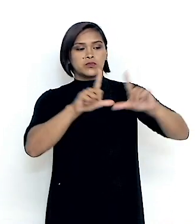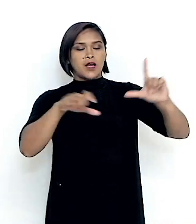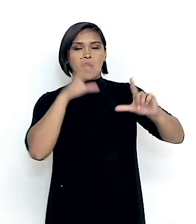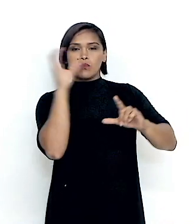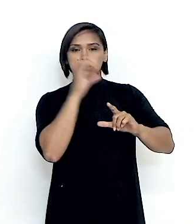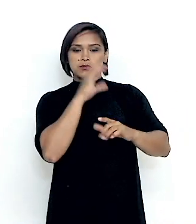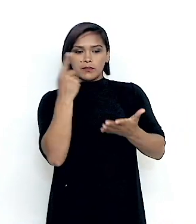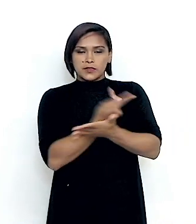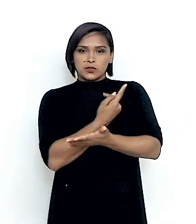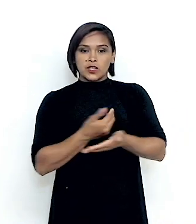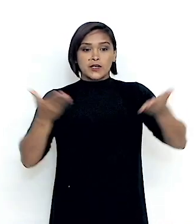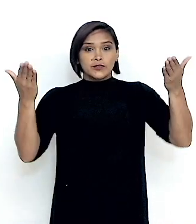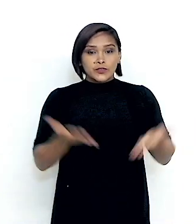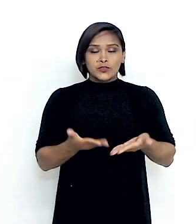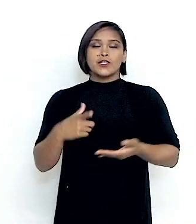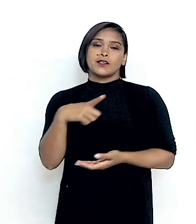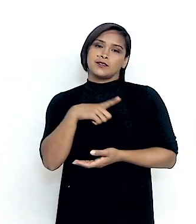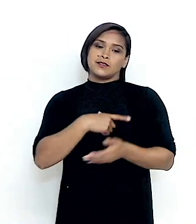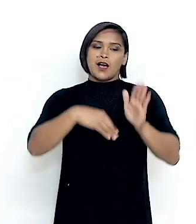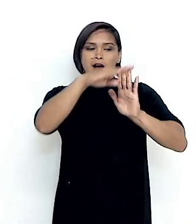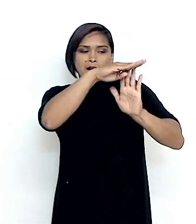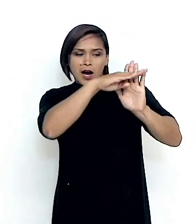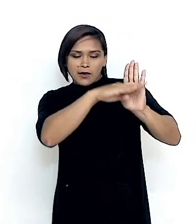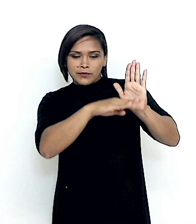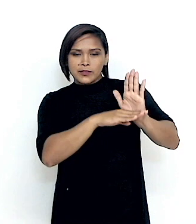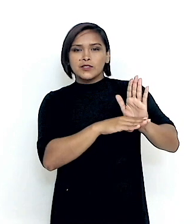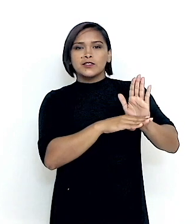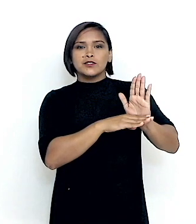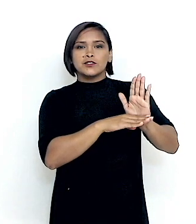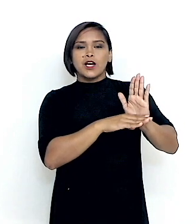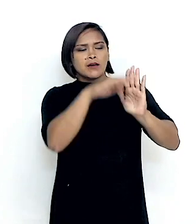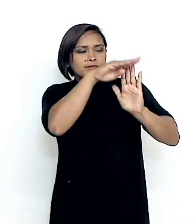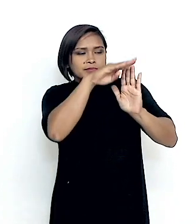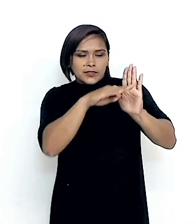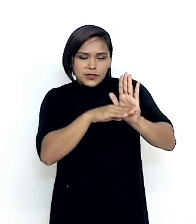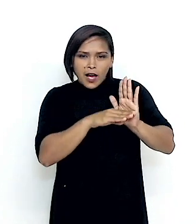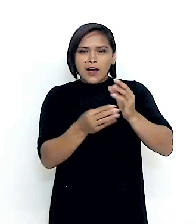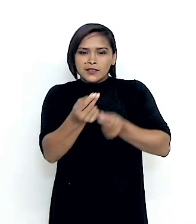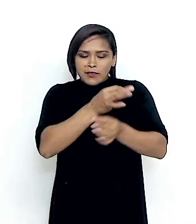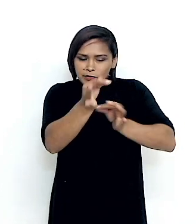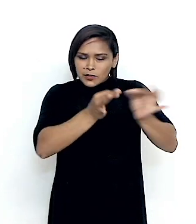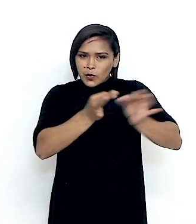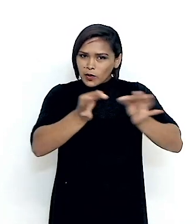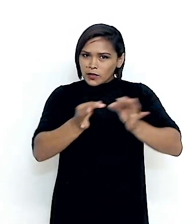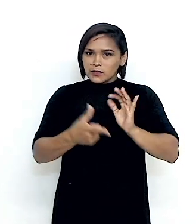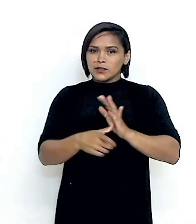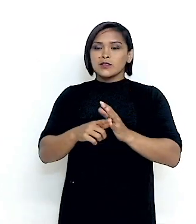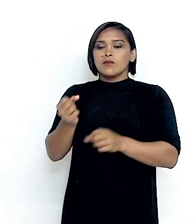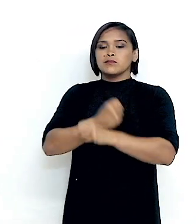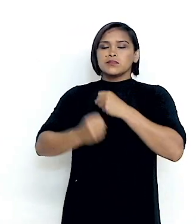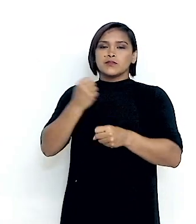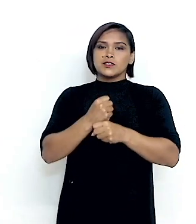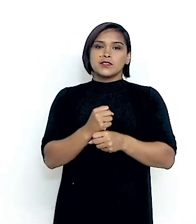agora, eles já estavam de certa maneira em gestação, estavam fermentando nos anos anteriores